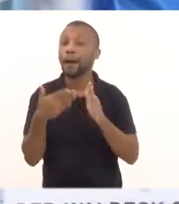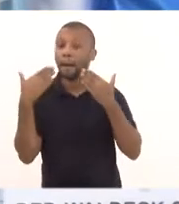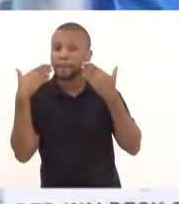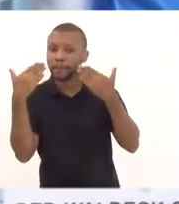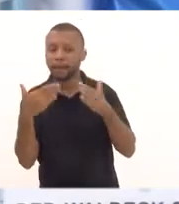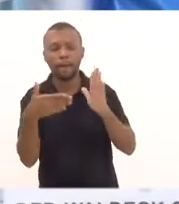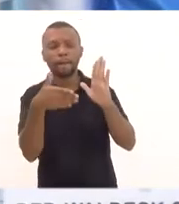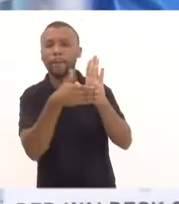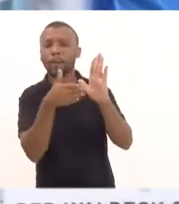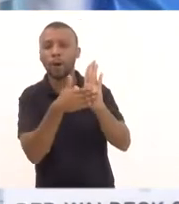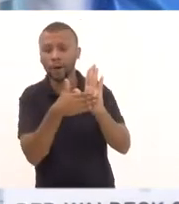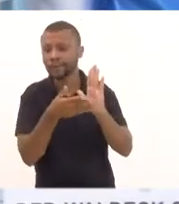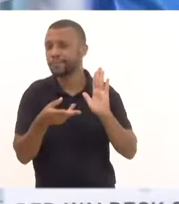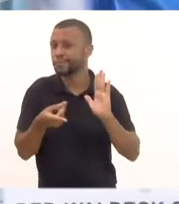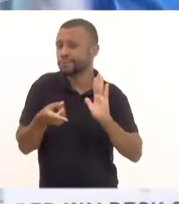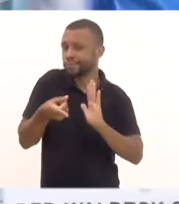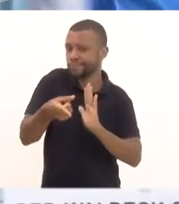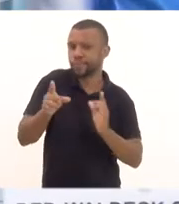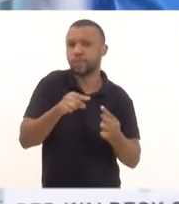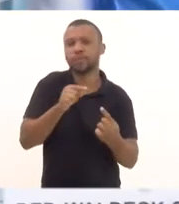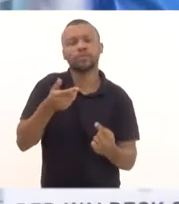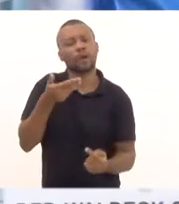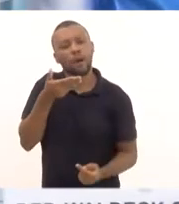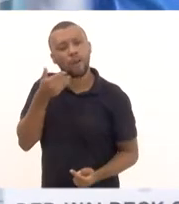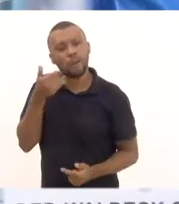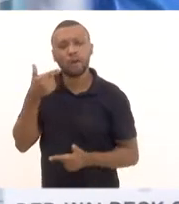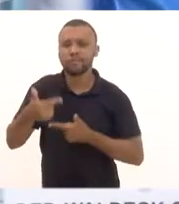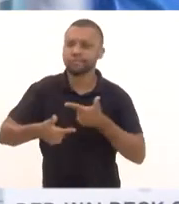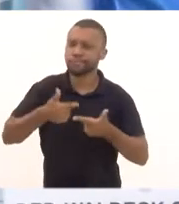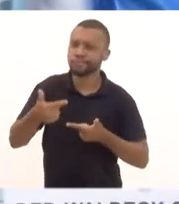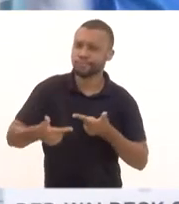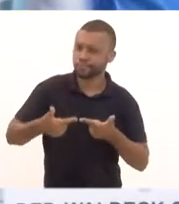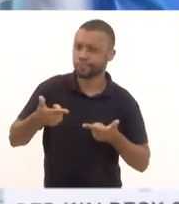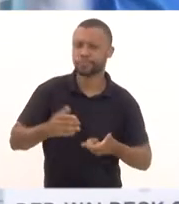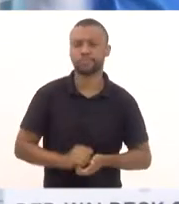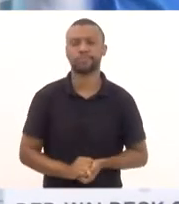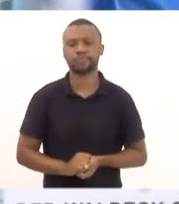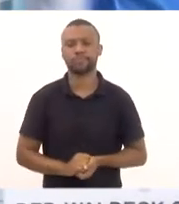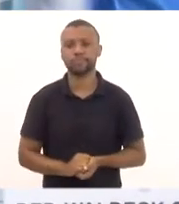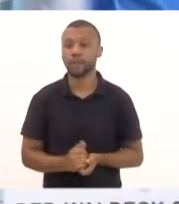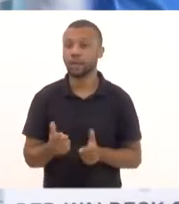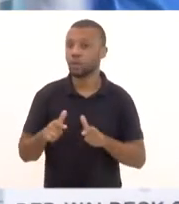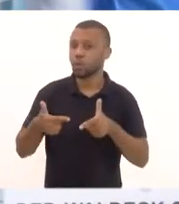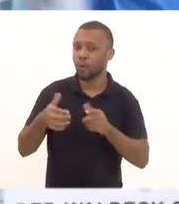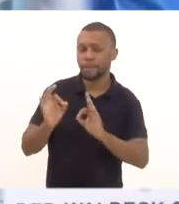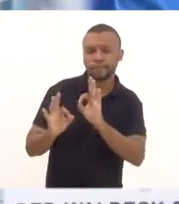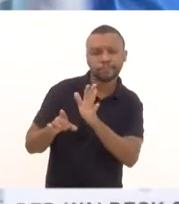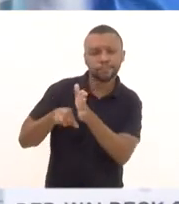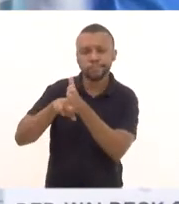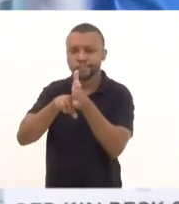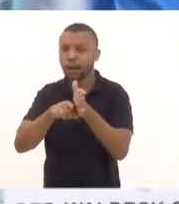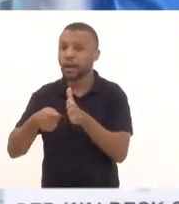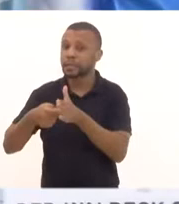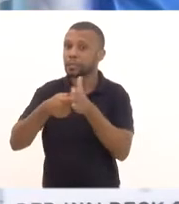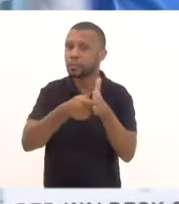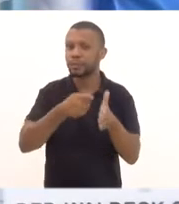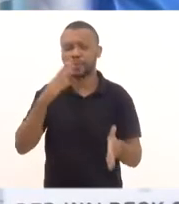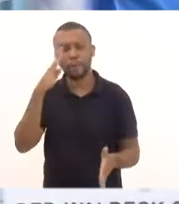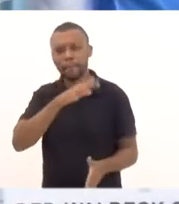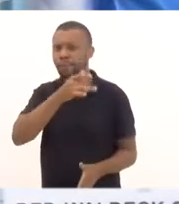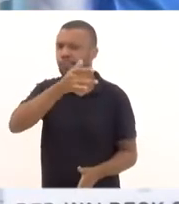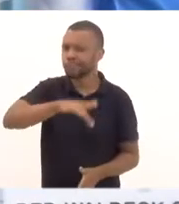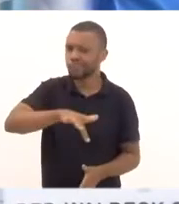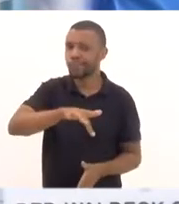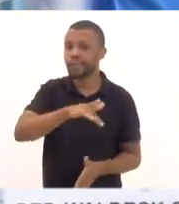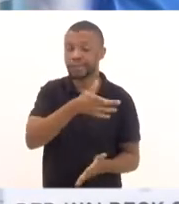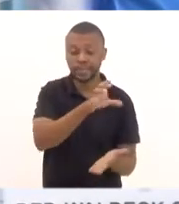do serviço e me realizar diligências para averiguar as denúncias de má prestação de serviço nas estações de